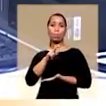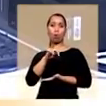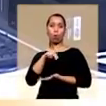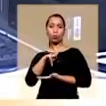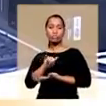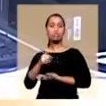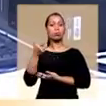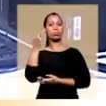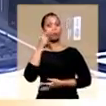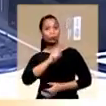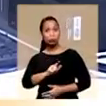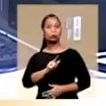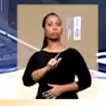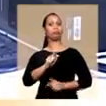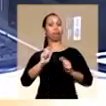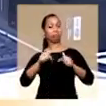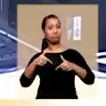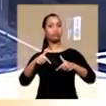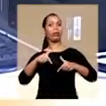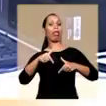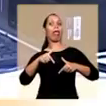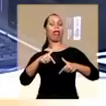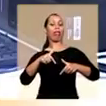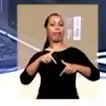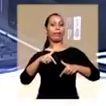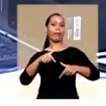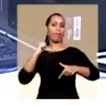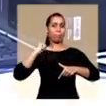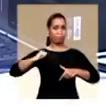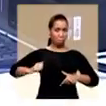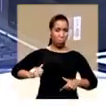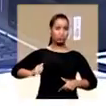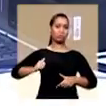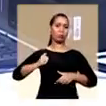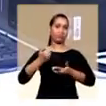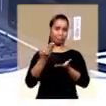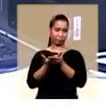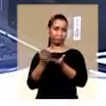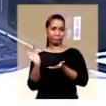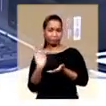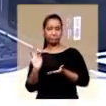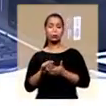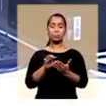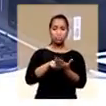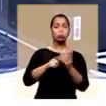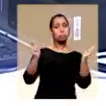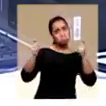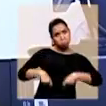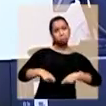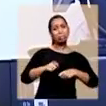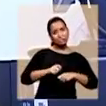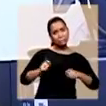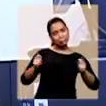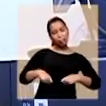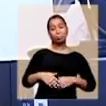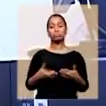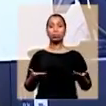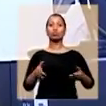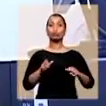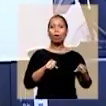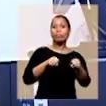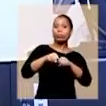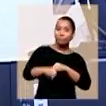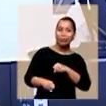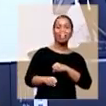para Todos, e eu consegui a bolsa. E o projeto meio que me mostrou que tudo era possível, né? Ela já se formou